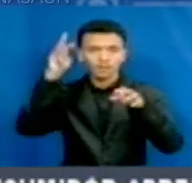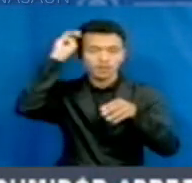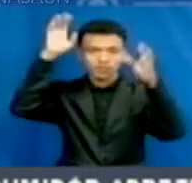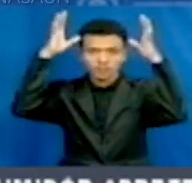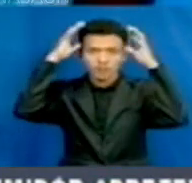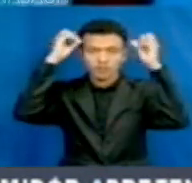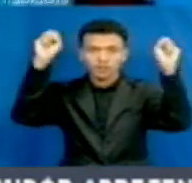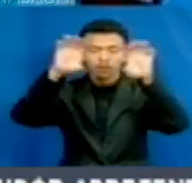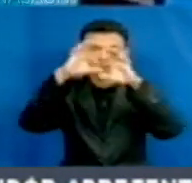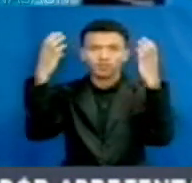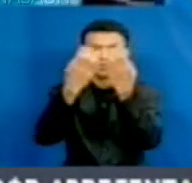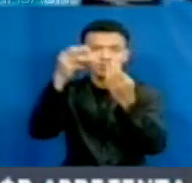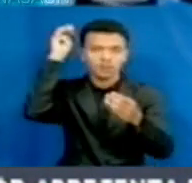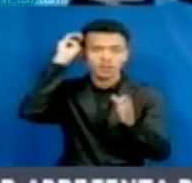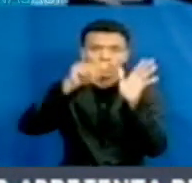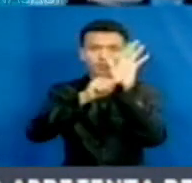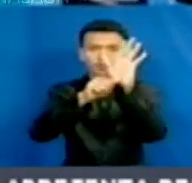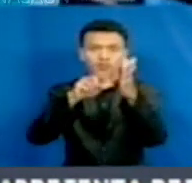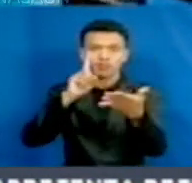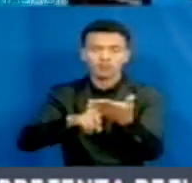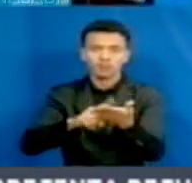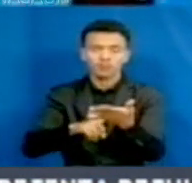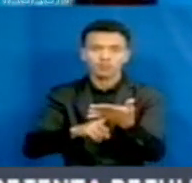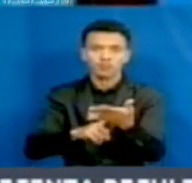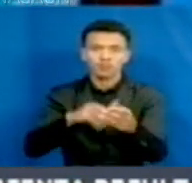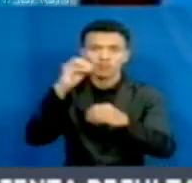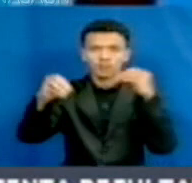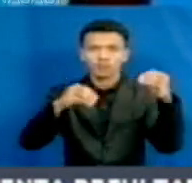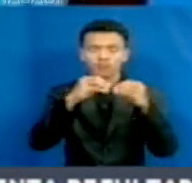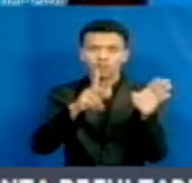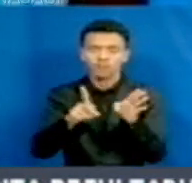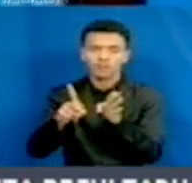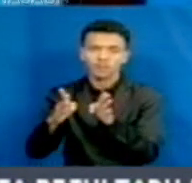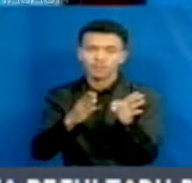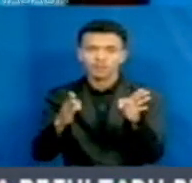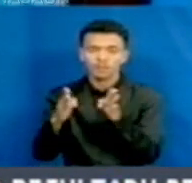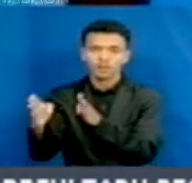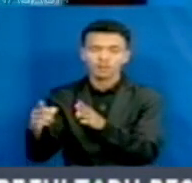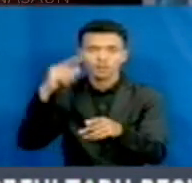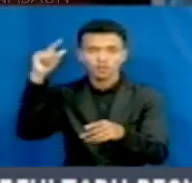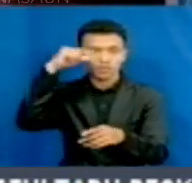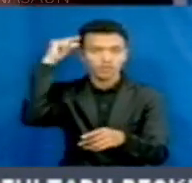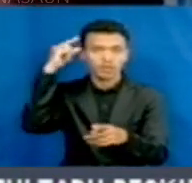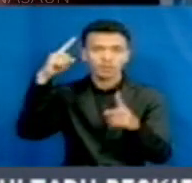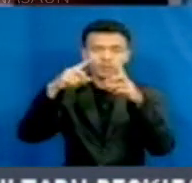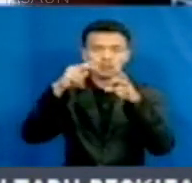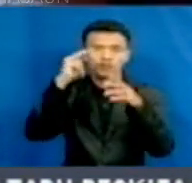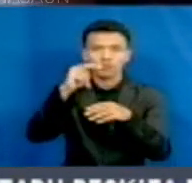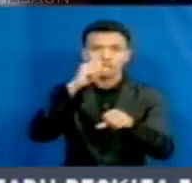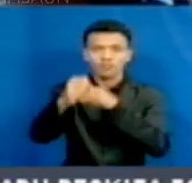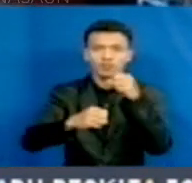Conselho Ministro Mons, apresenta que discussão Conselho Ministro, quando é para preparação plano legislativo Governo Niam Batinangri Rungruaru